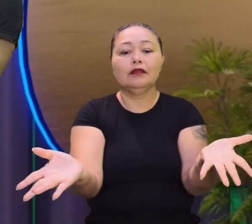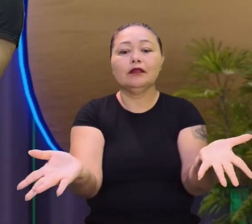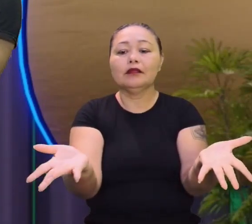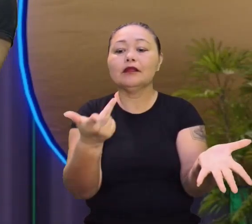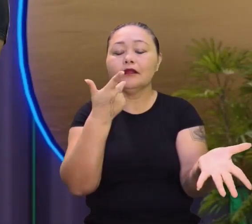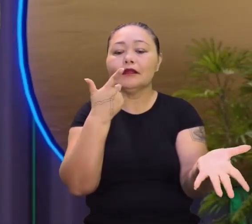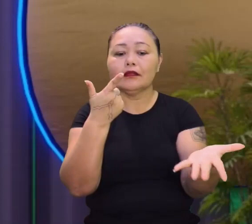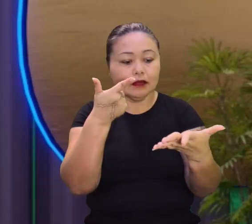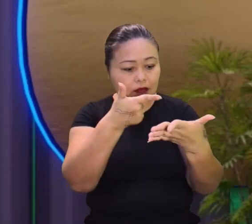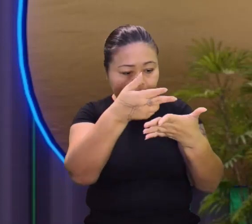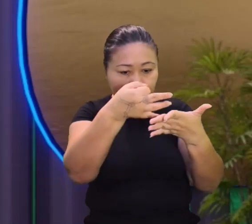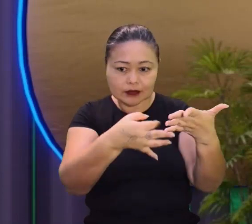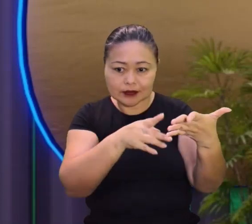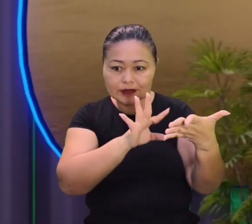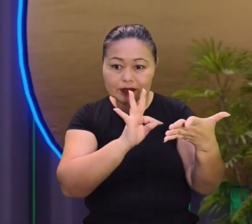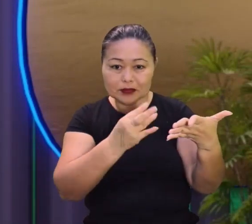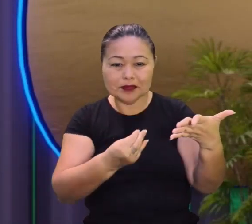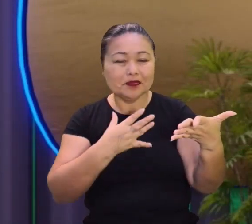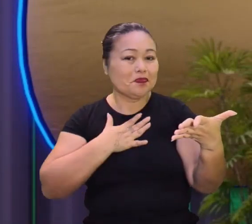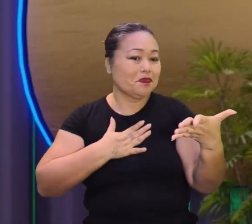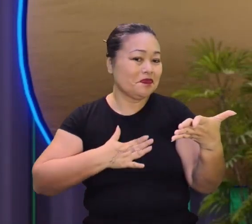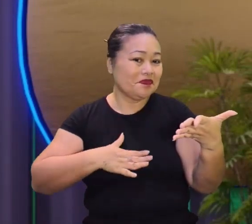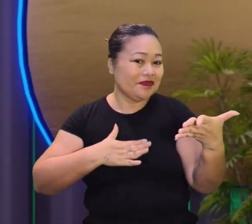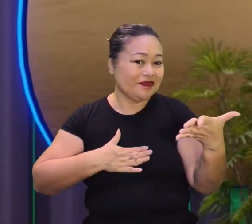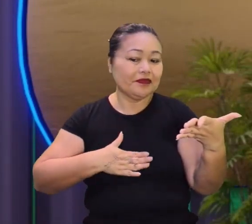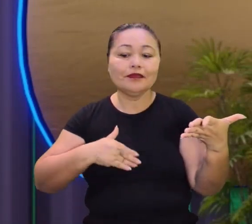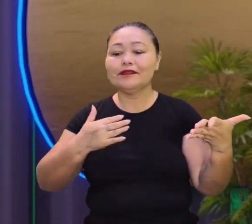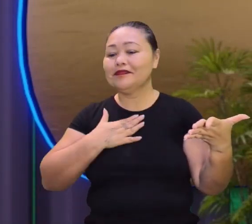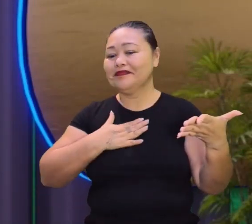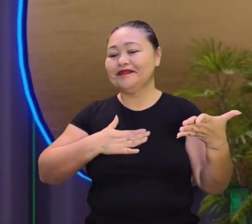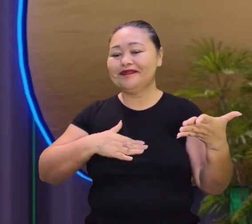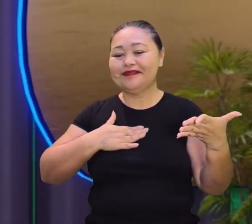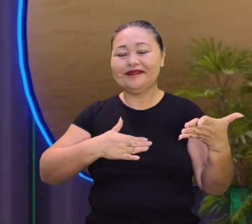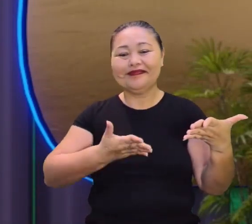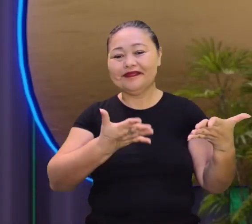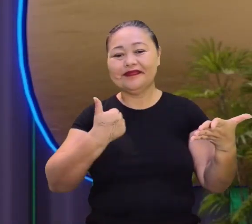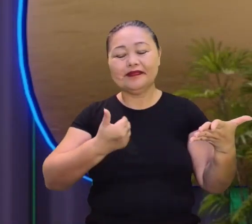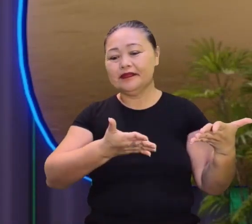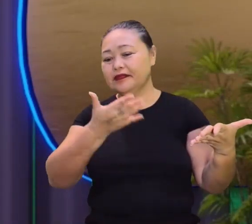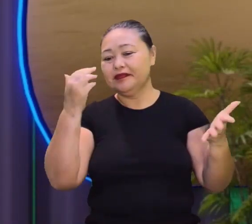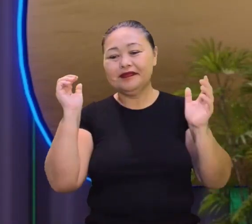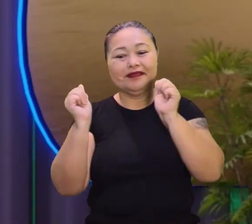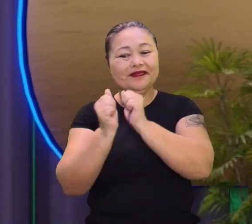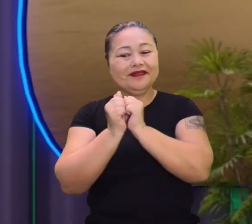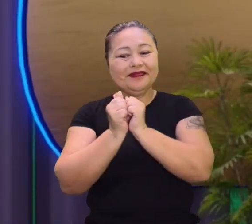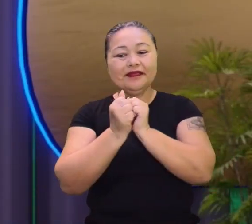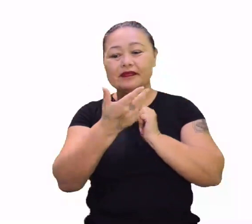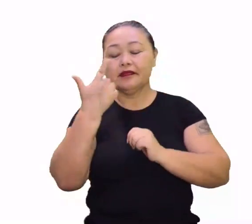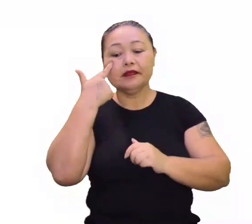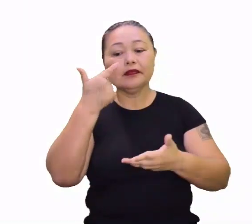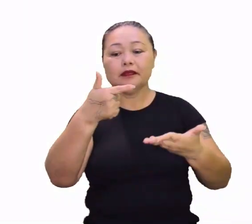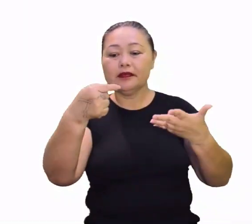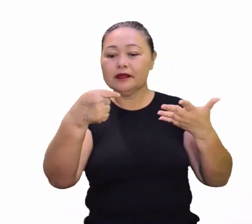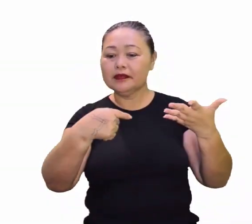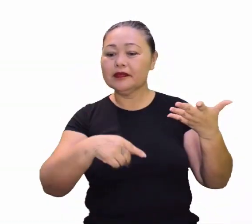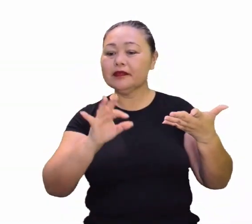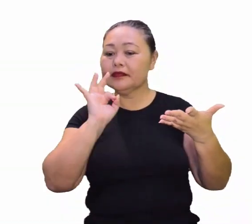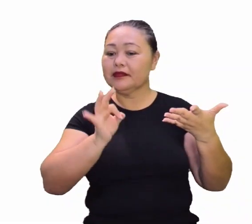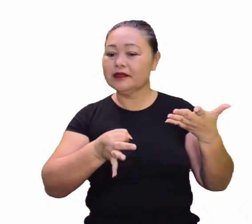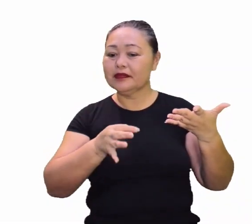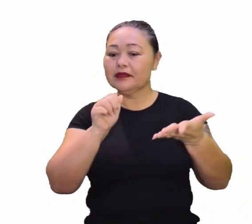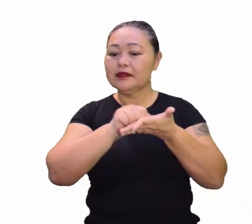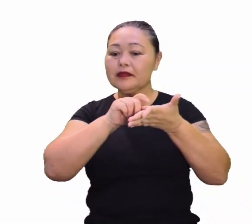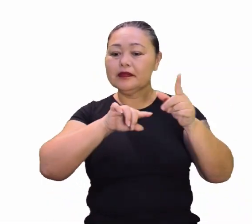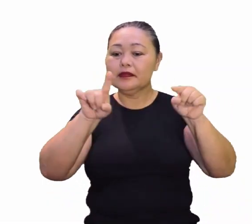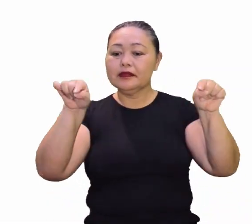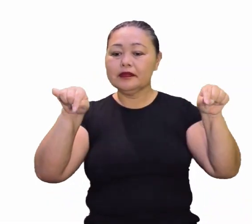o que tu acha? Acertaram tudo? Tranquilo. Suave na nave? Suave na nave. Então, vamos junto? Vamos lá ver se todo mundo acertou?